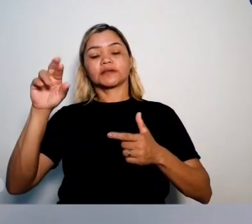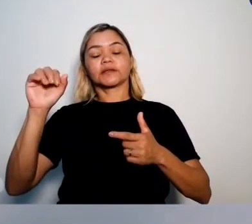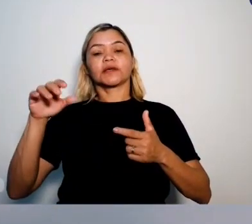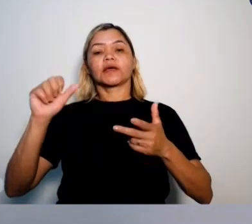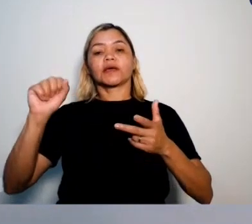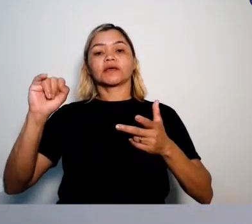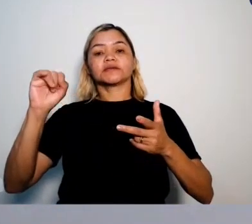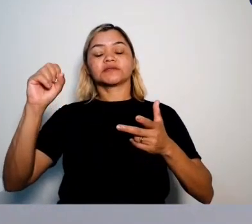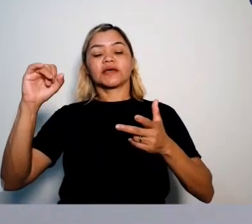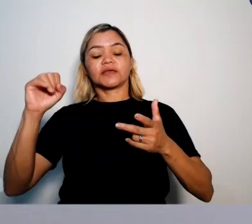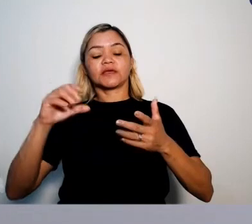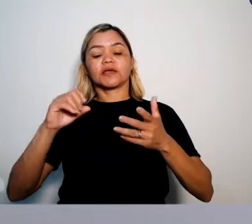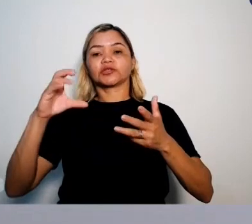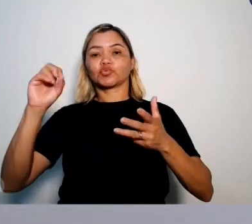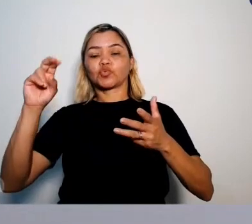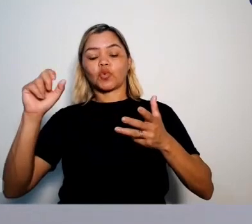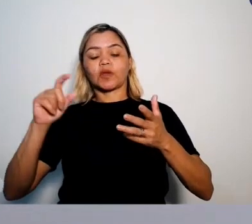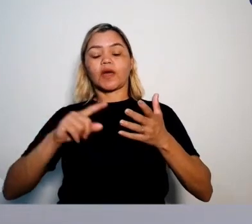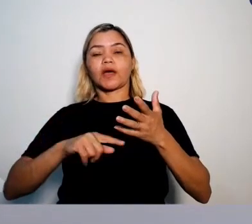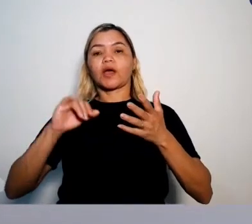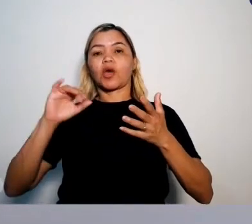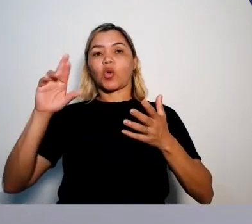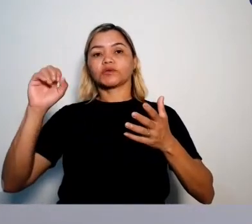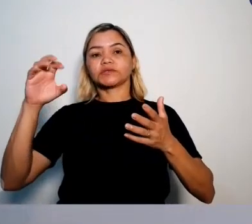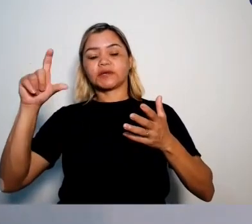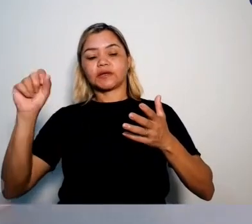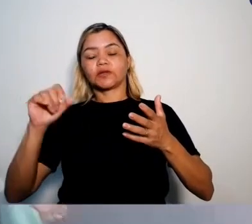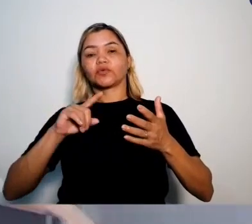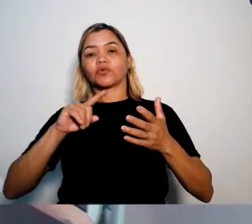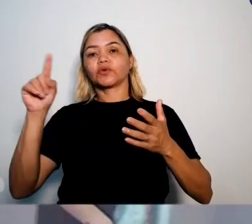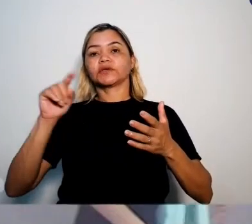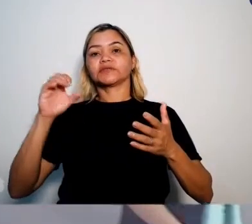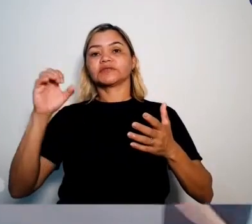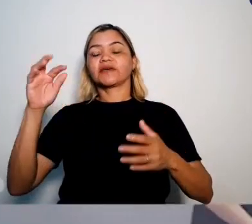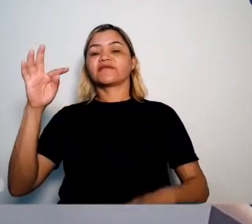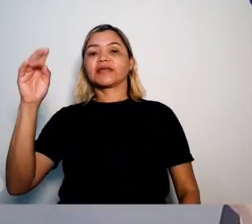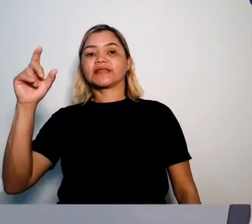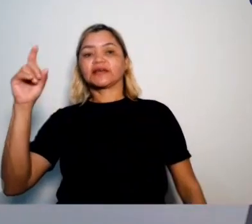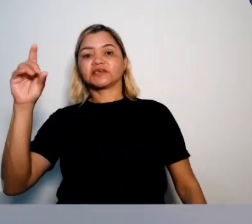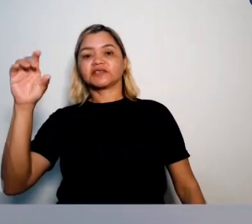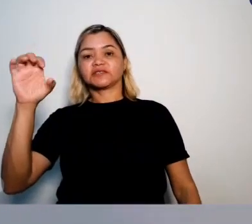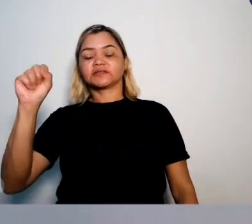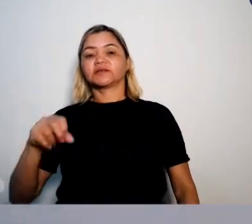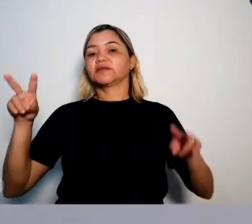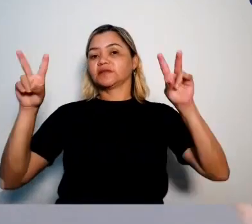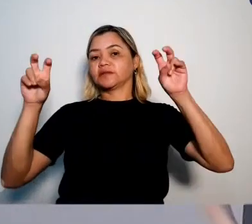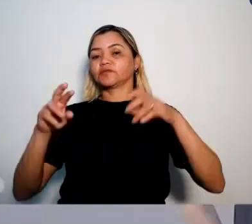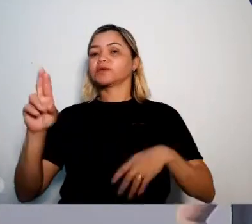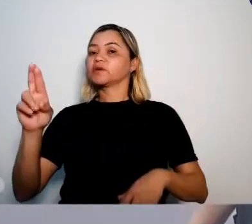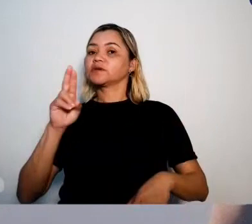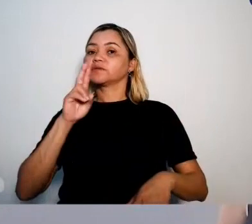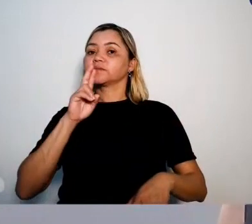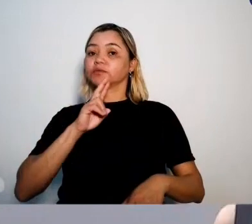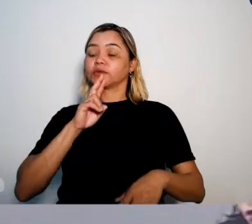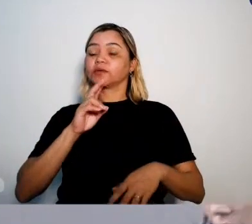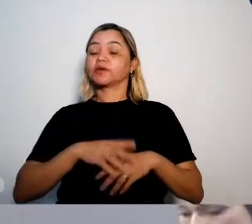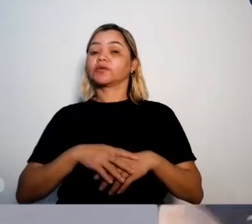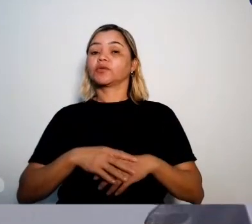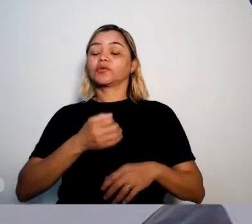Renato, Rosiello e Zé Fernandes. Assunto: respondendo os requerimentos número